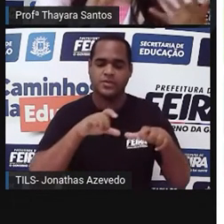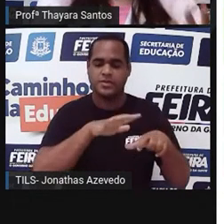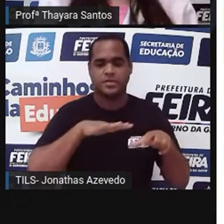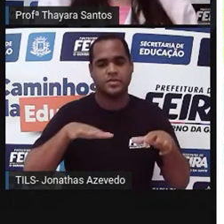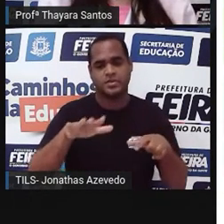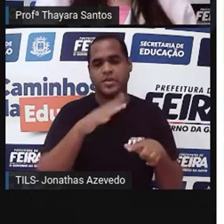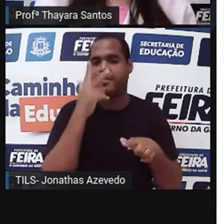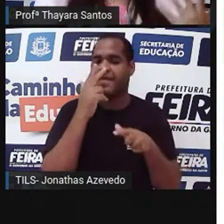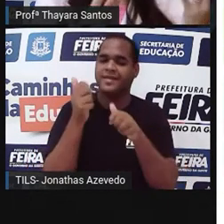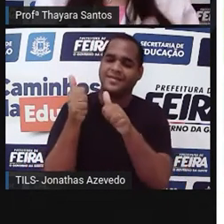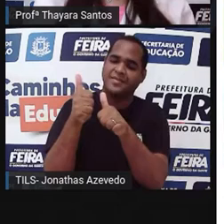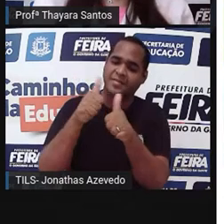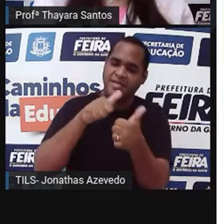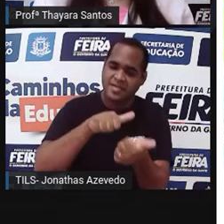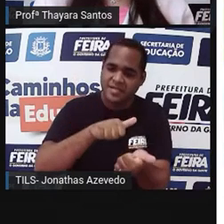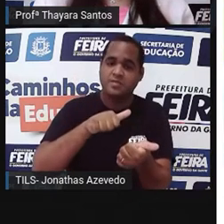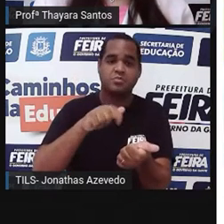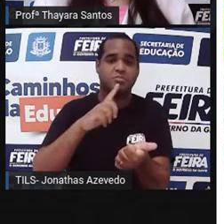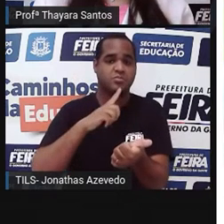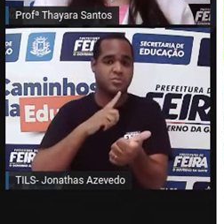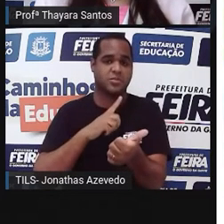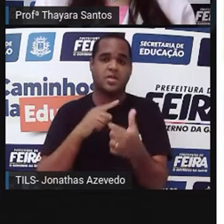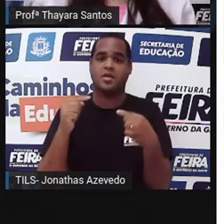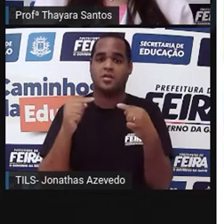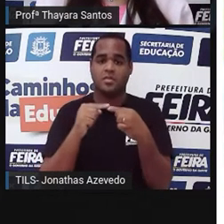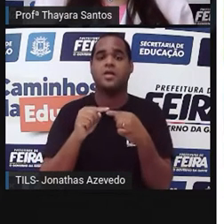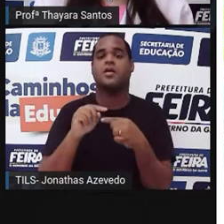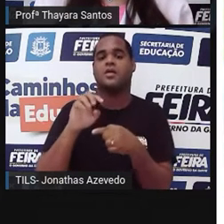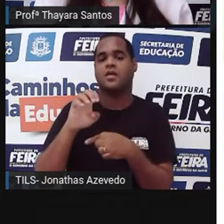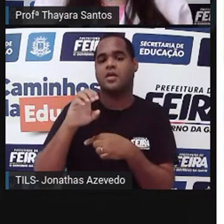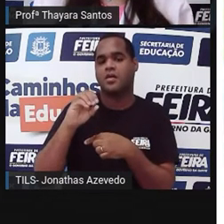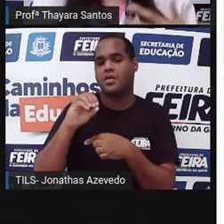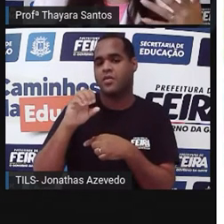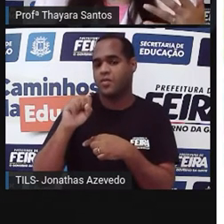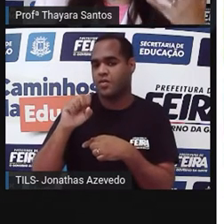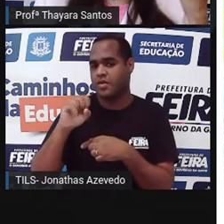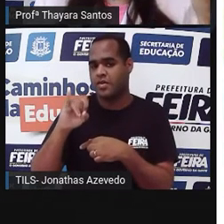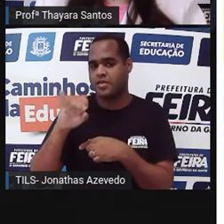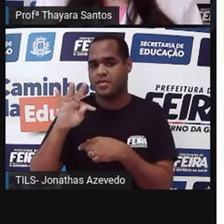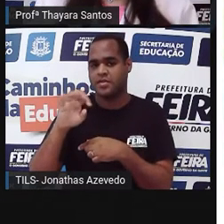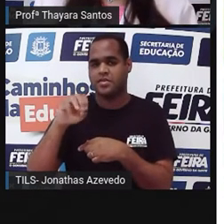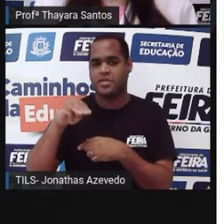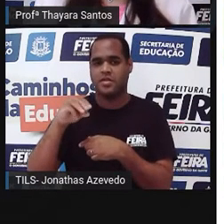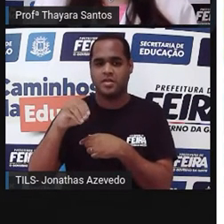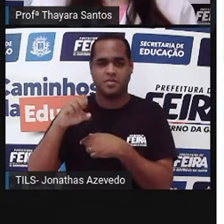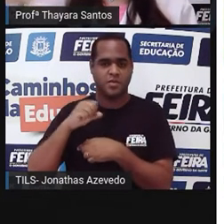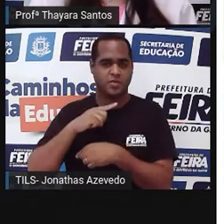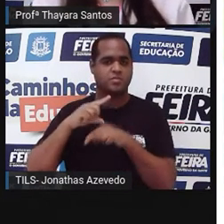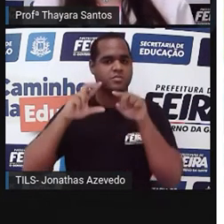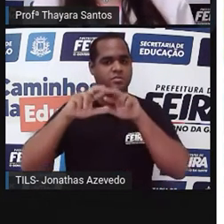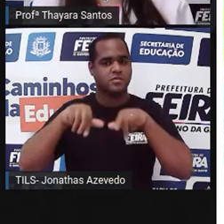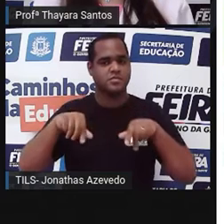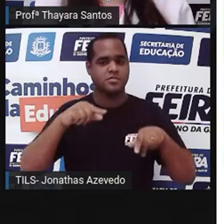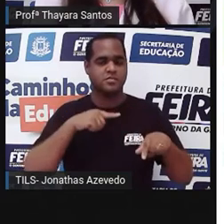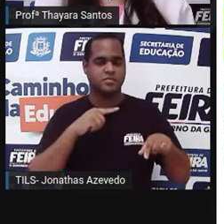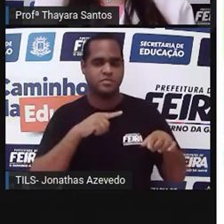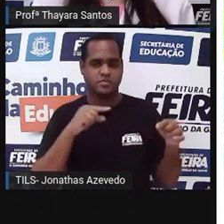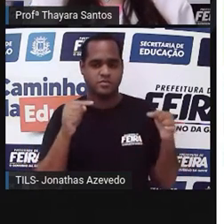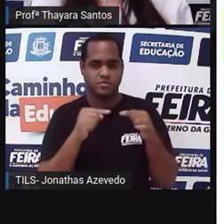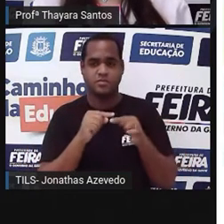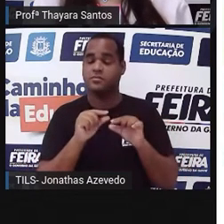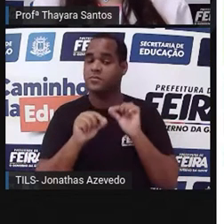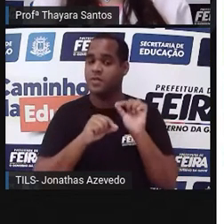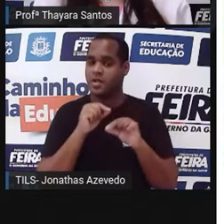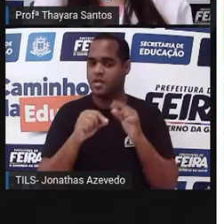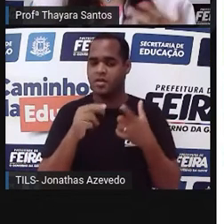fazer o batismo. Isso também é um tipo de serviço ecossistêmico que está sendo ofertado, está utilizando o recurso da natureza para uma